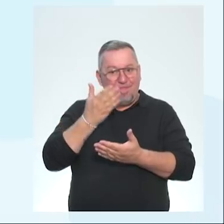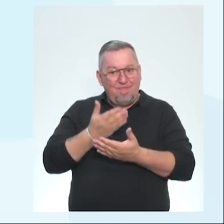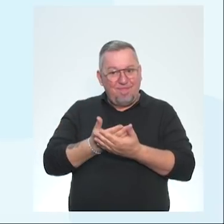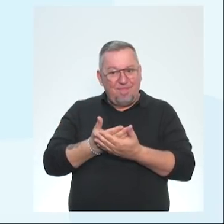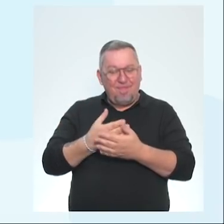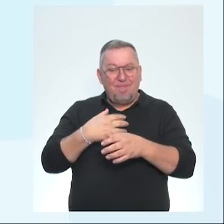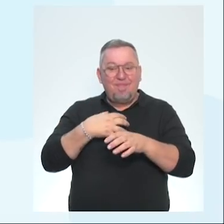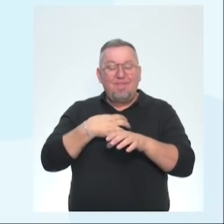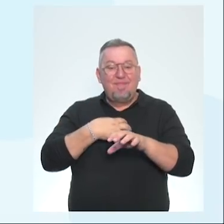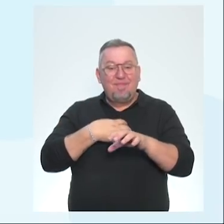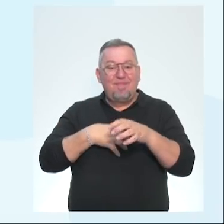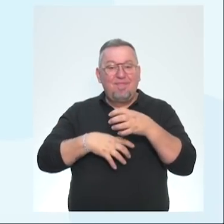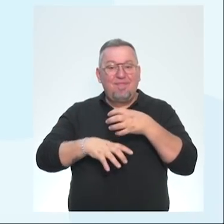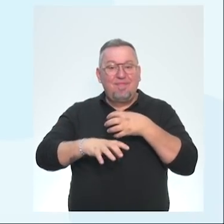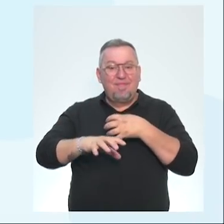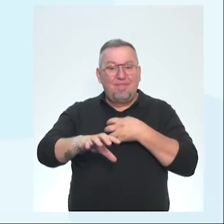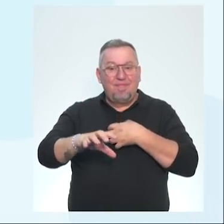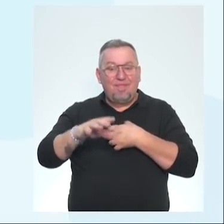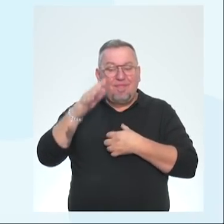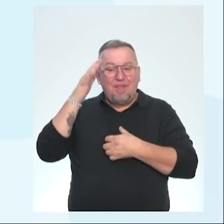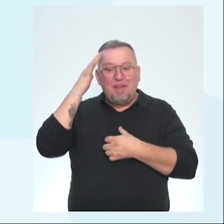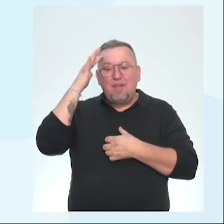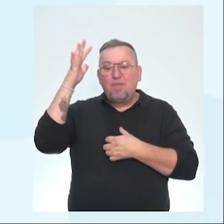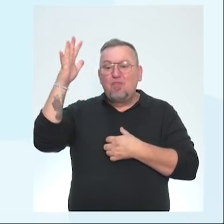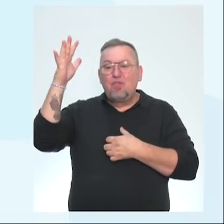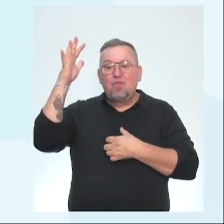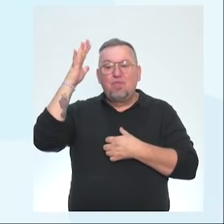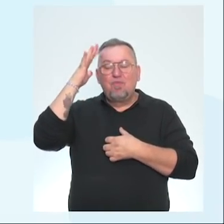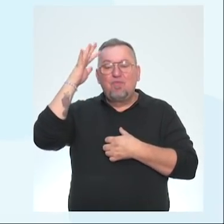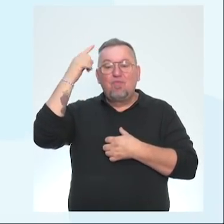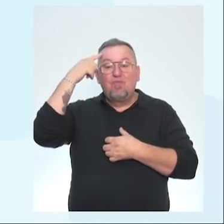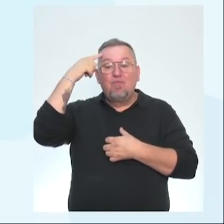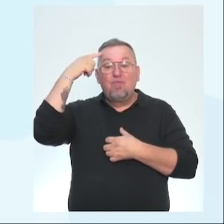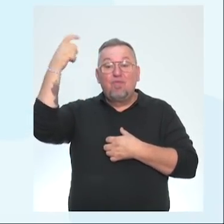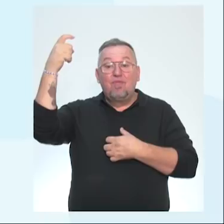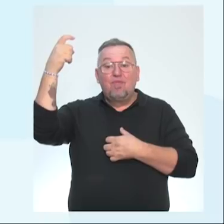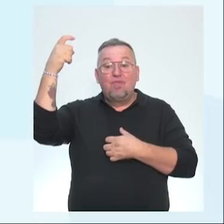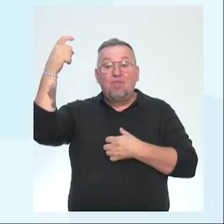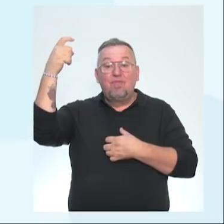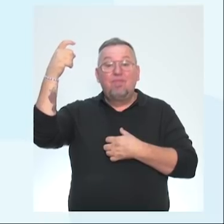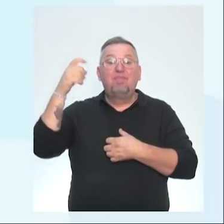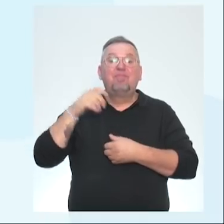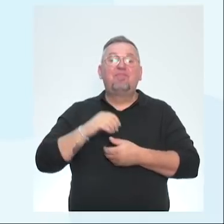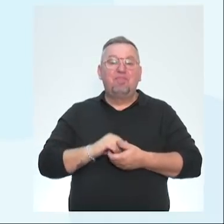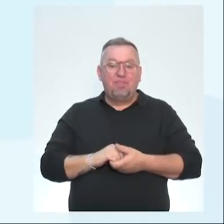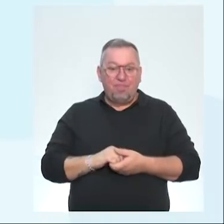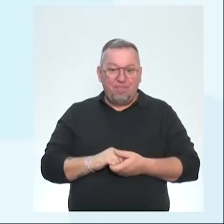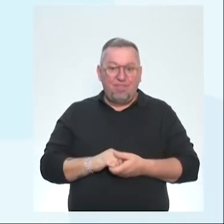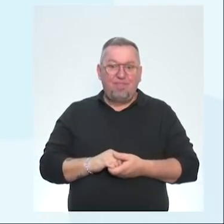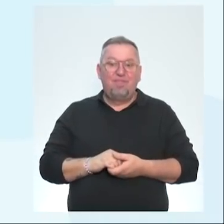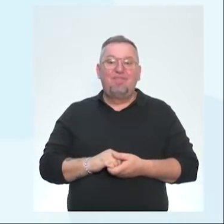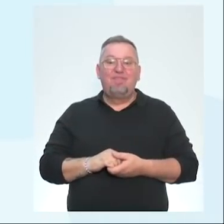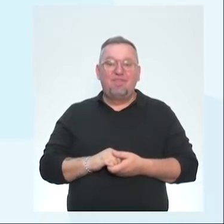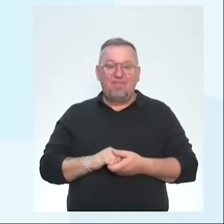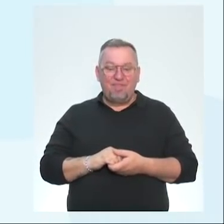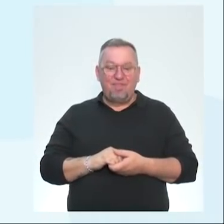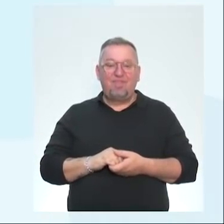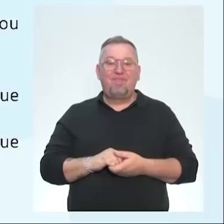confiança, empatia e imaginação criativa.